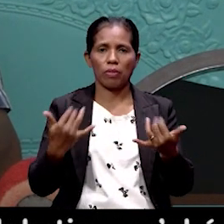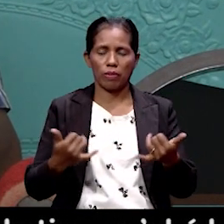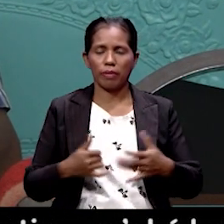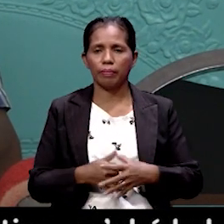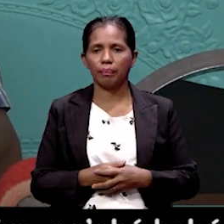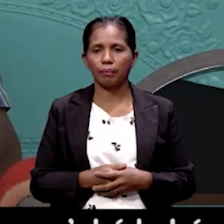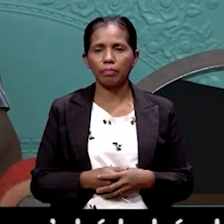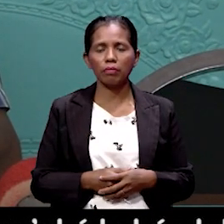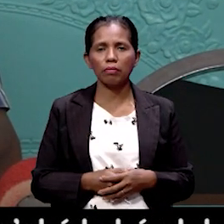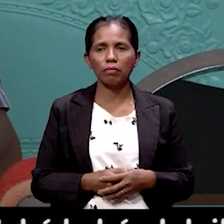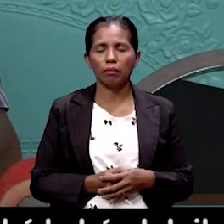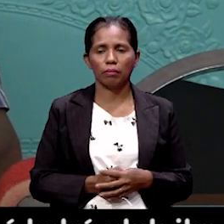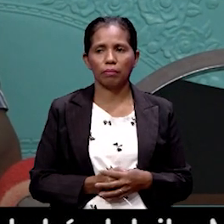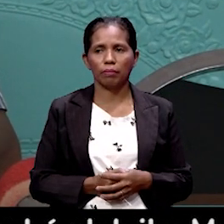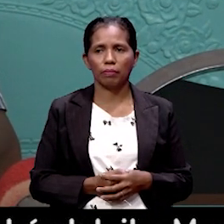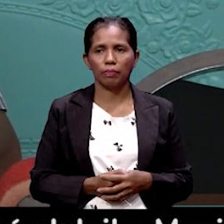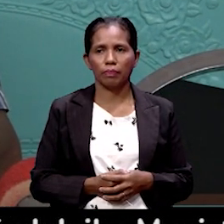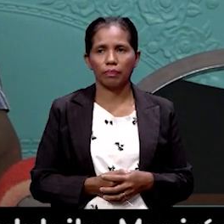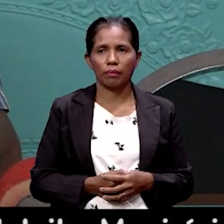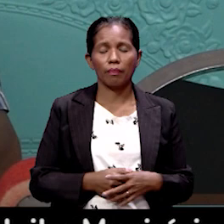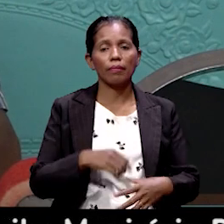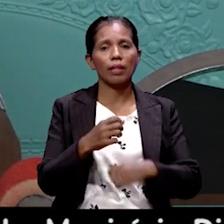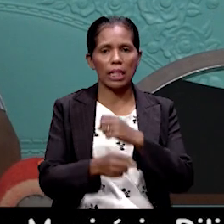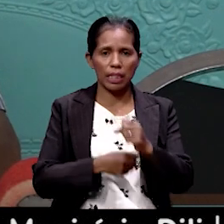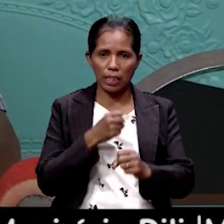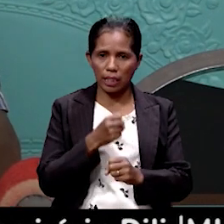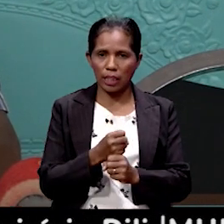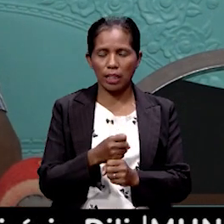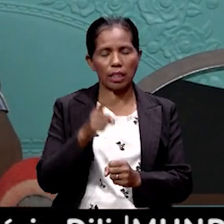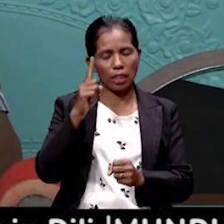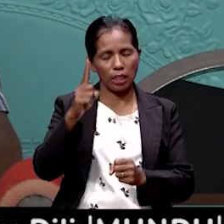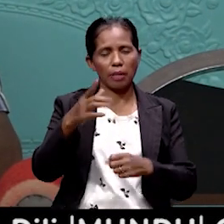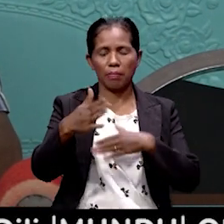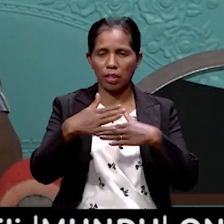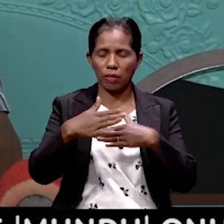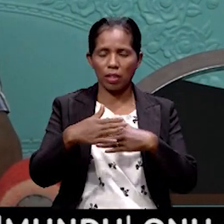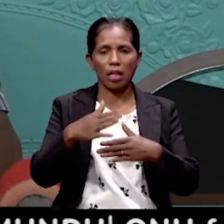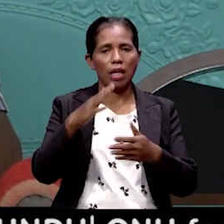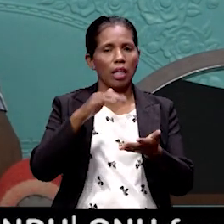Nervo, Bancada CNRT decisão-governo-taca